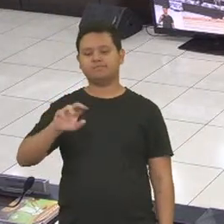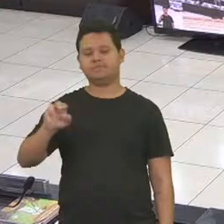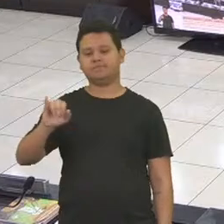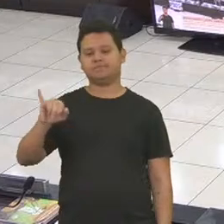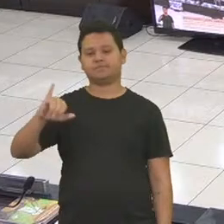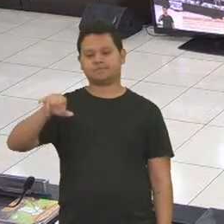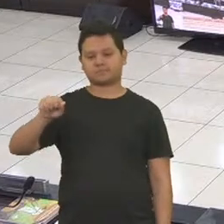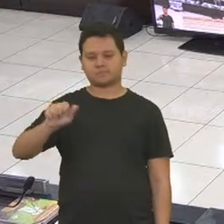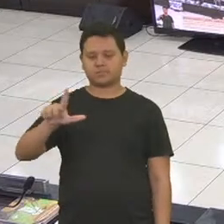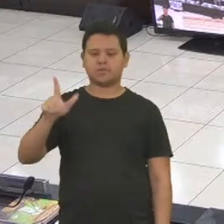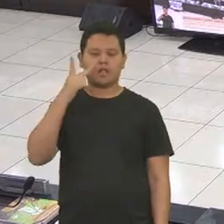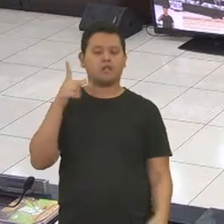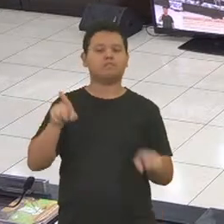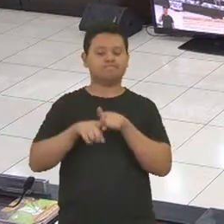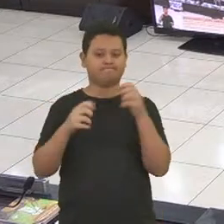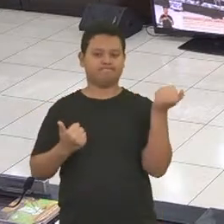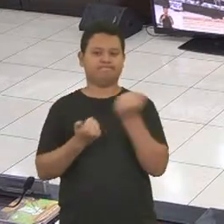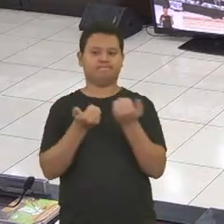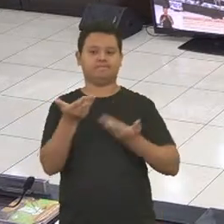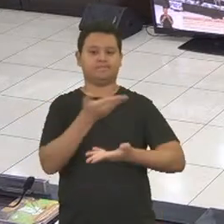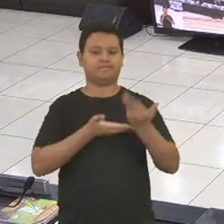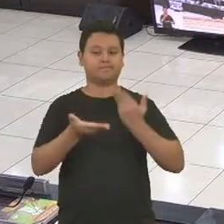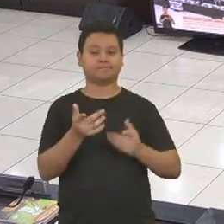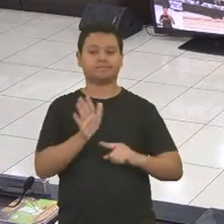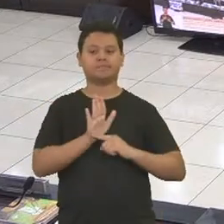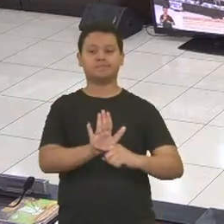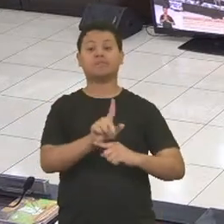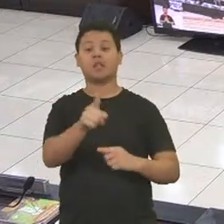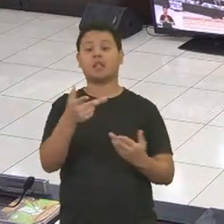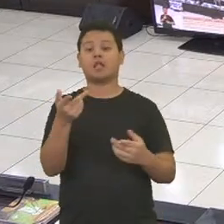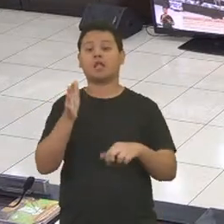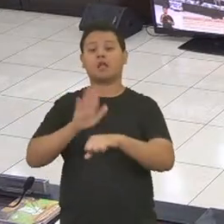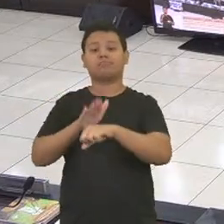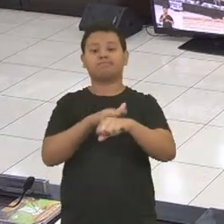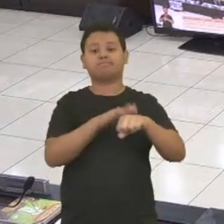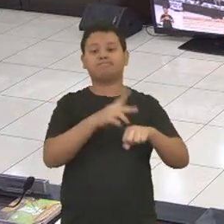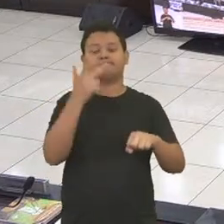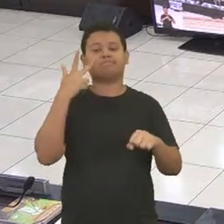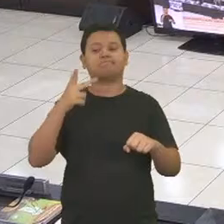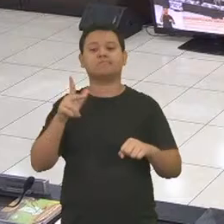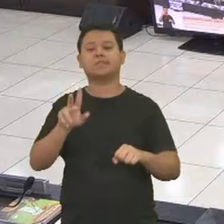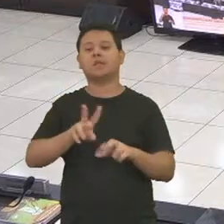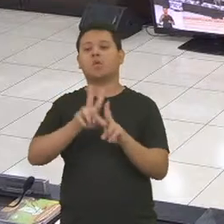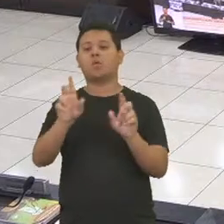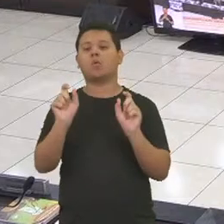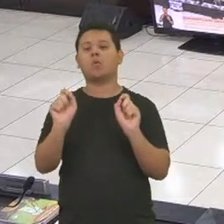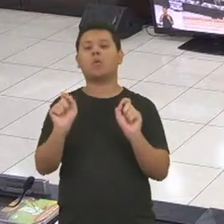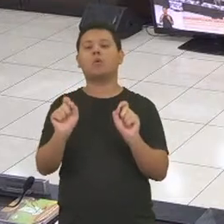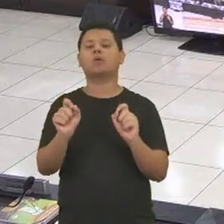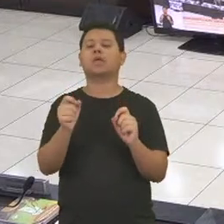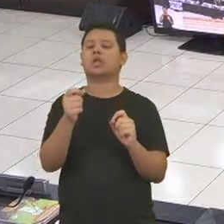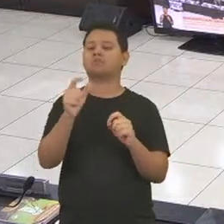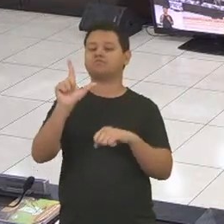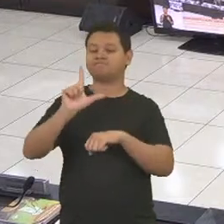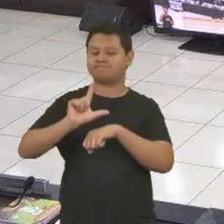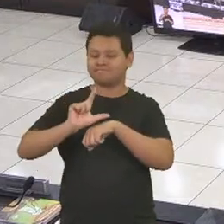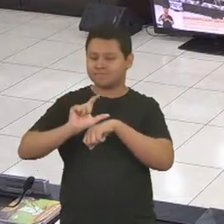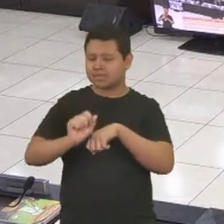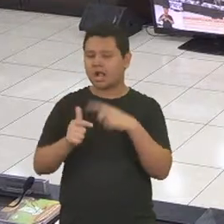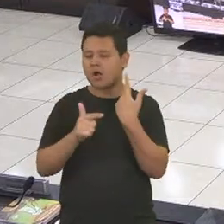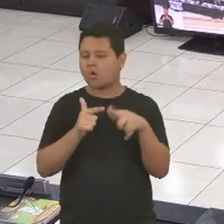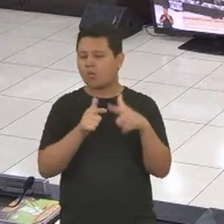tem auxiliado e, na medida do possível, buscado alternativas para minimizar os problemas que vocês